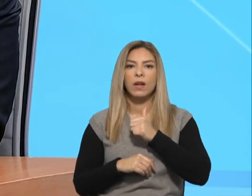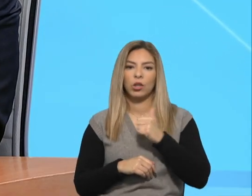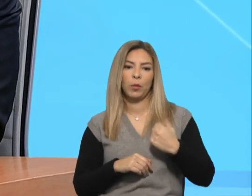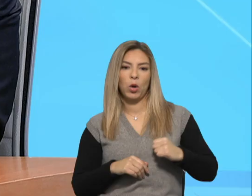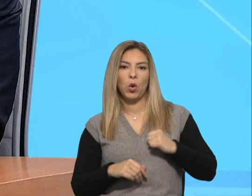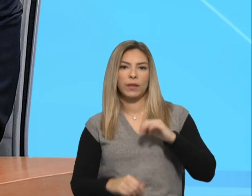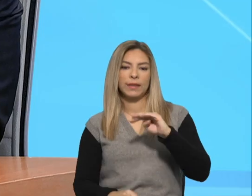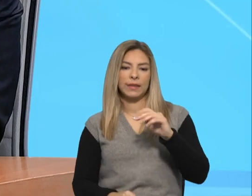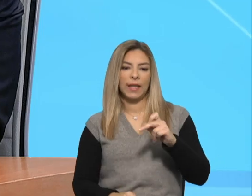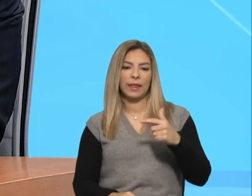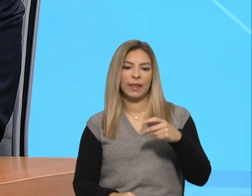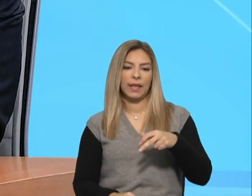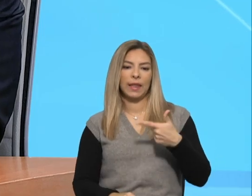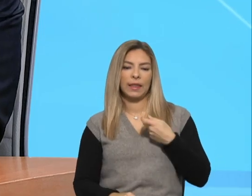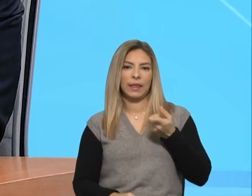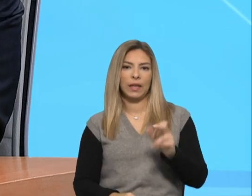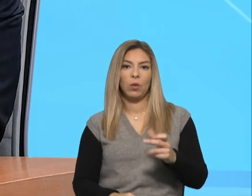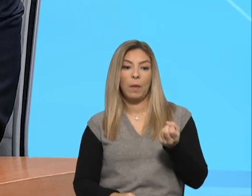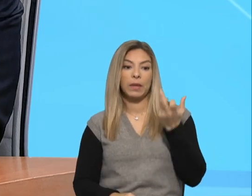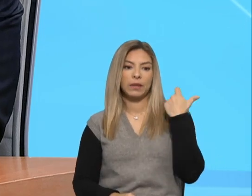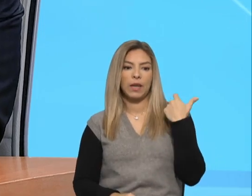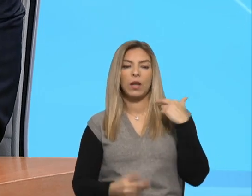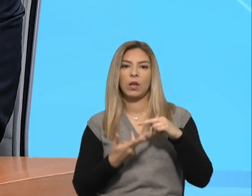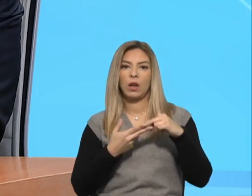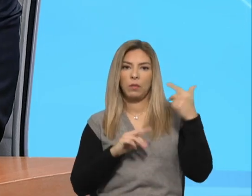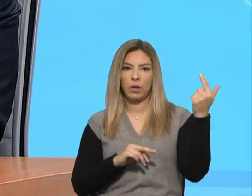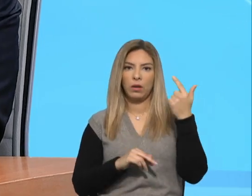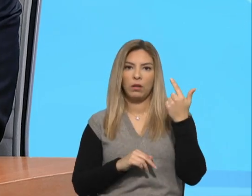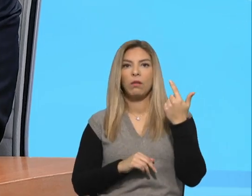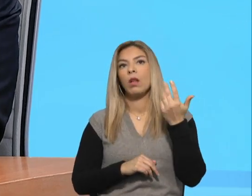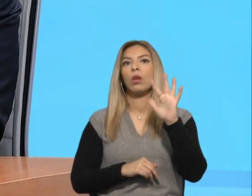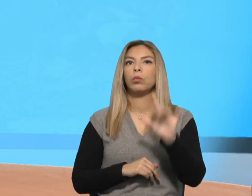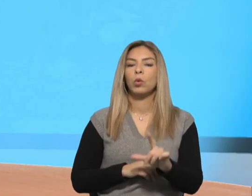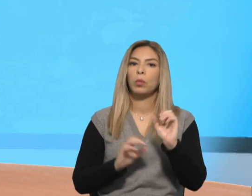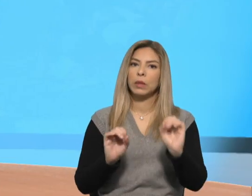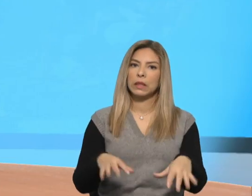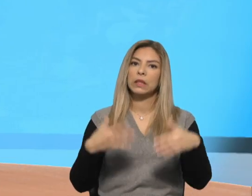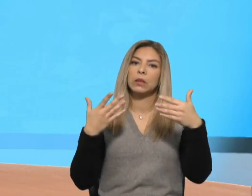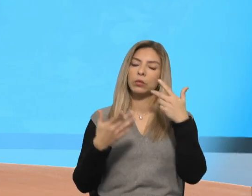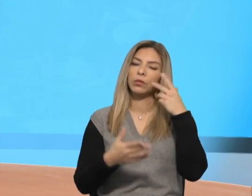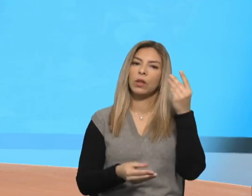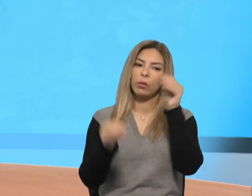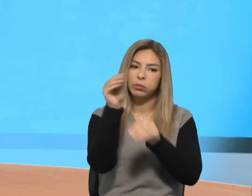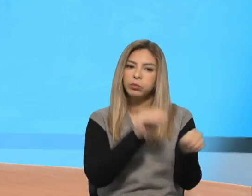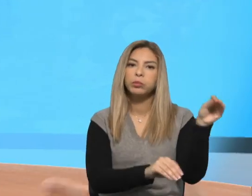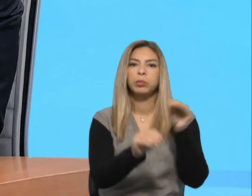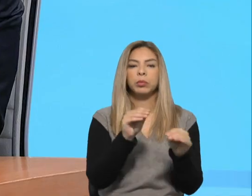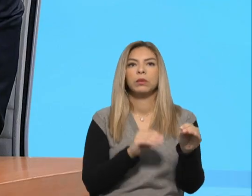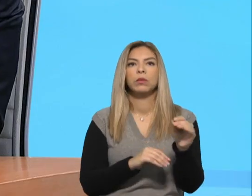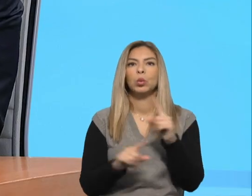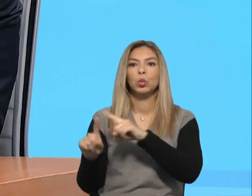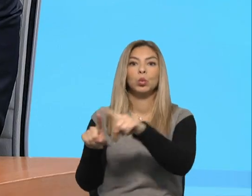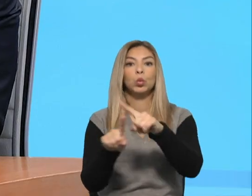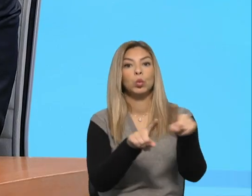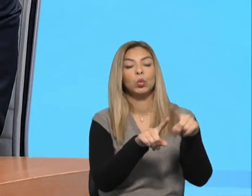em Lisboa. O ano passado foi a Câmara Municipal de Lisboa que retomou o hábito de um presépio no início. Portanto, tem sido muito variado estas grandes empresas.